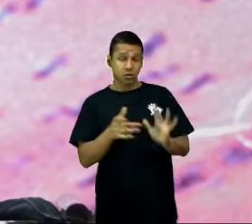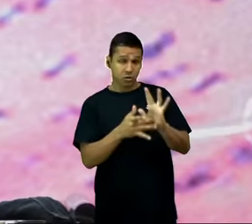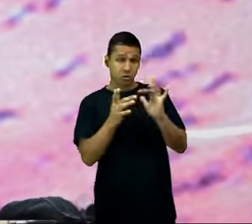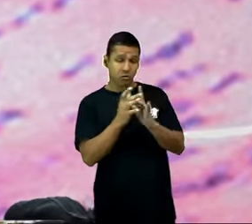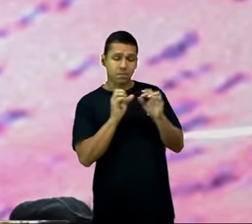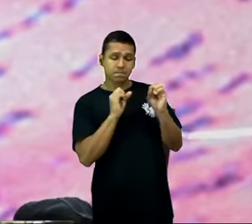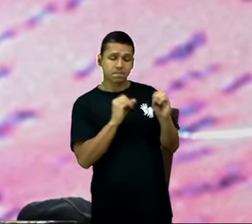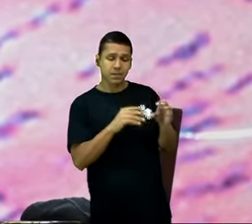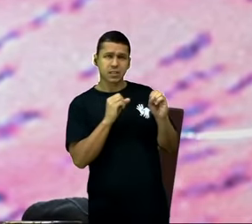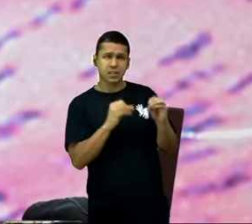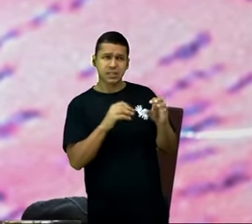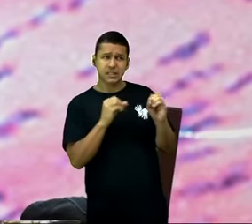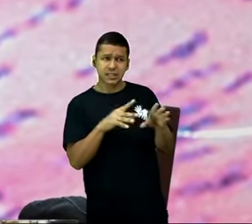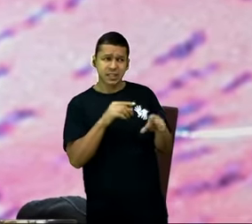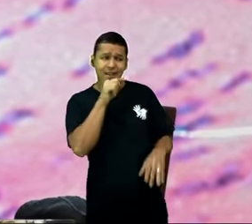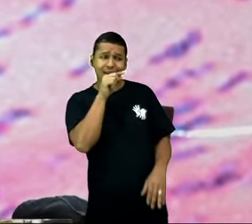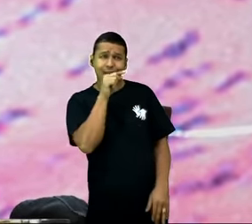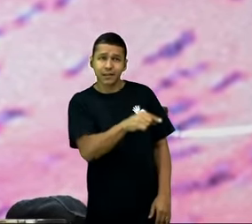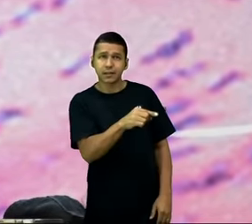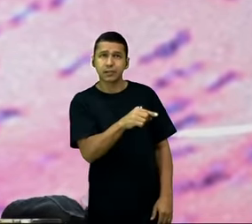a se submeterem a uma palavra.